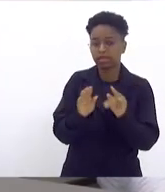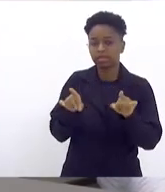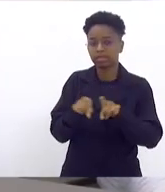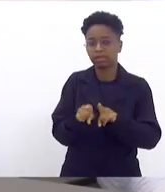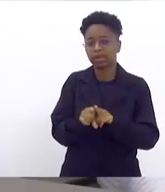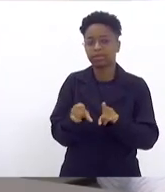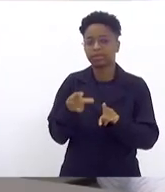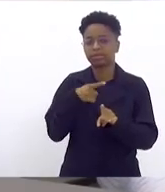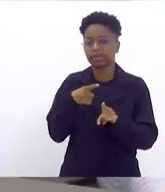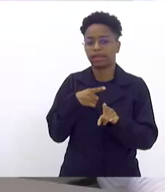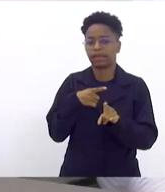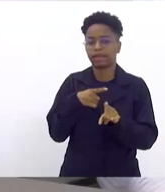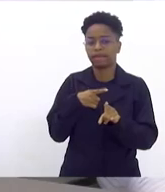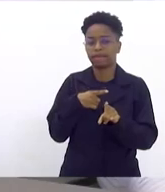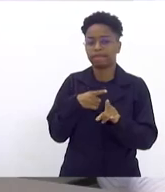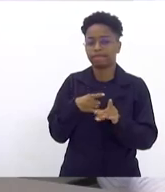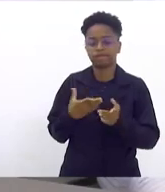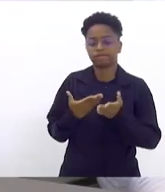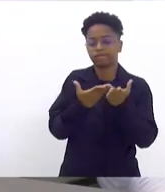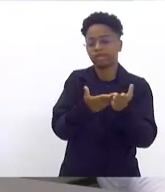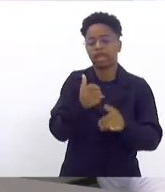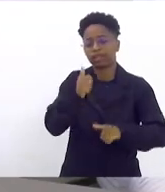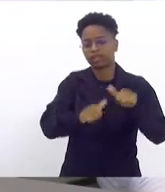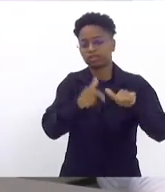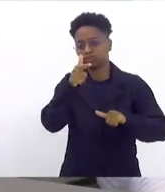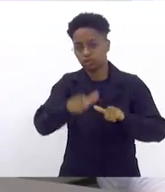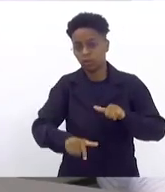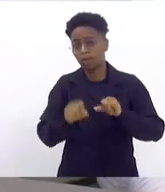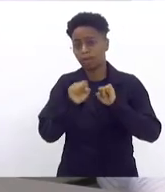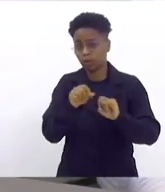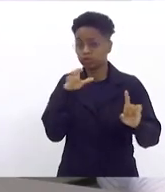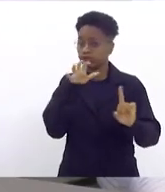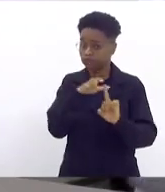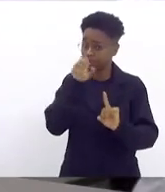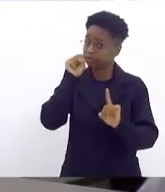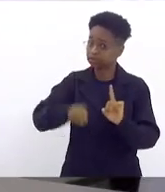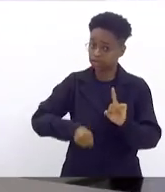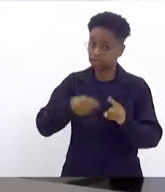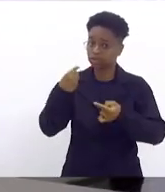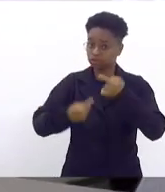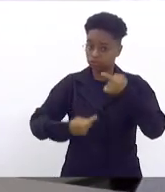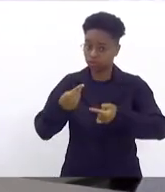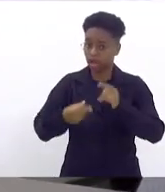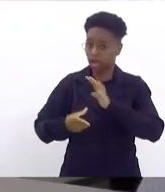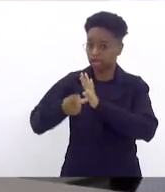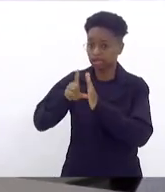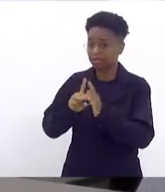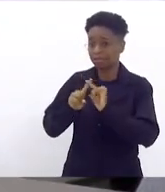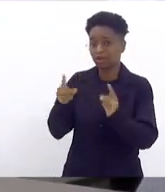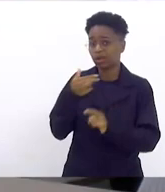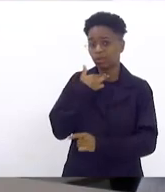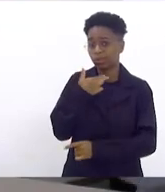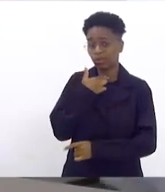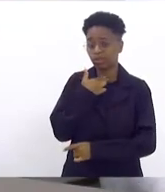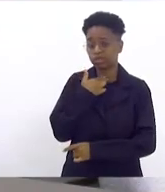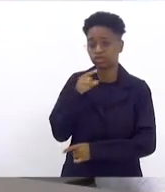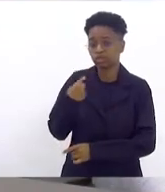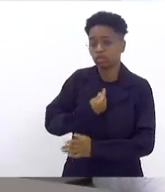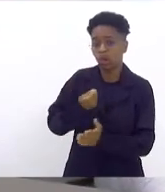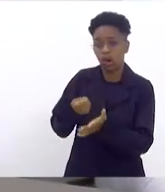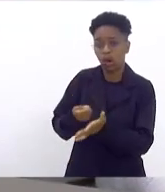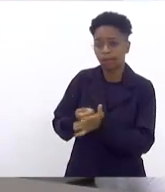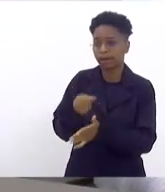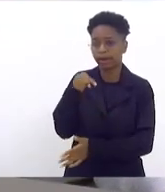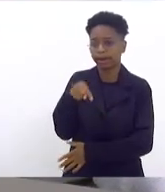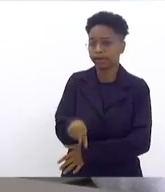CCJ, ele pode sim, de certa forma, contaminar o debate de maneira prévia, sendo que não deveria ser uma atribuição nossa aqui